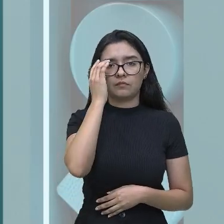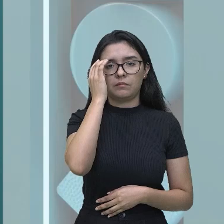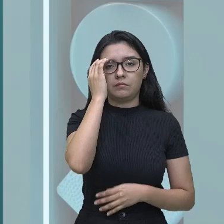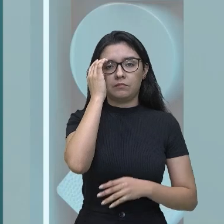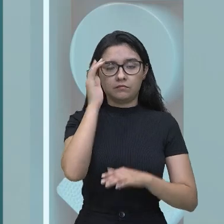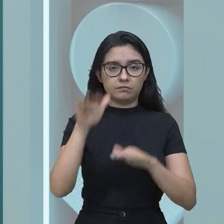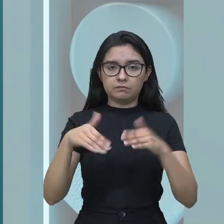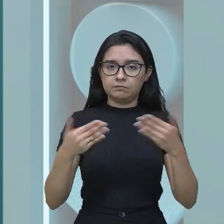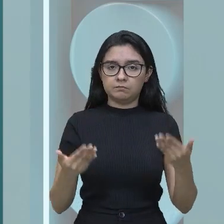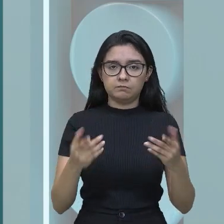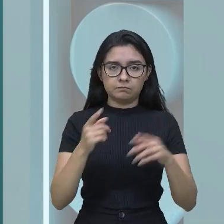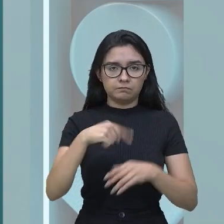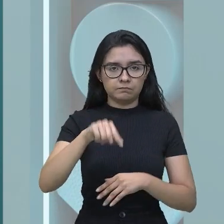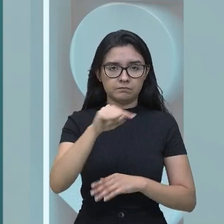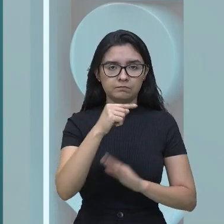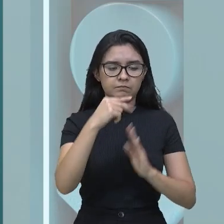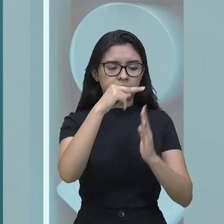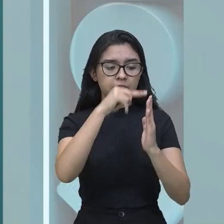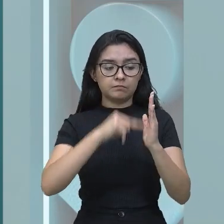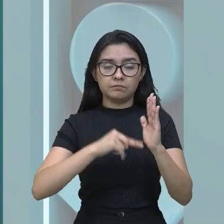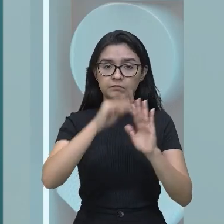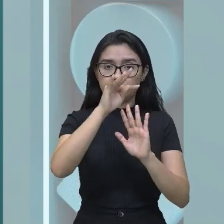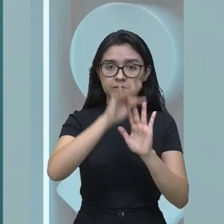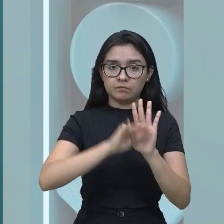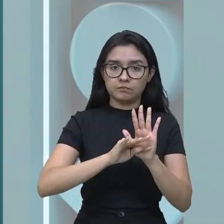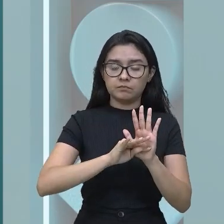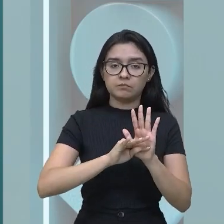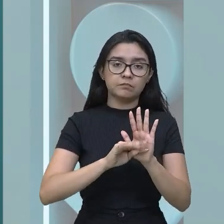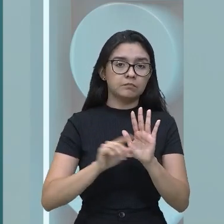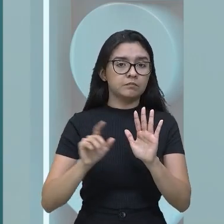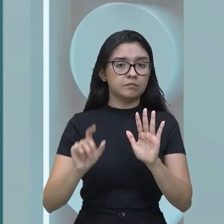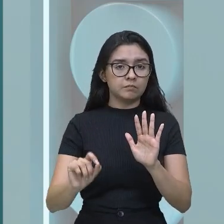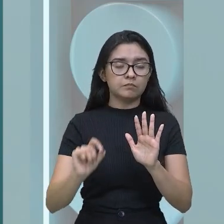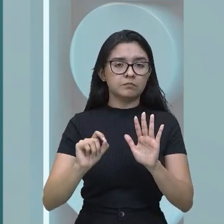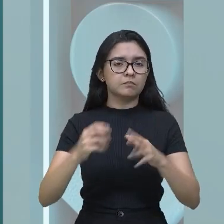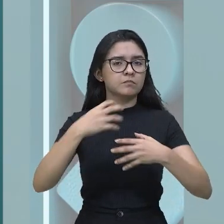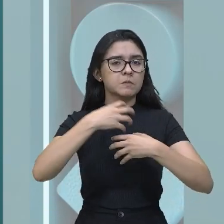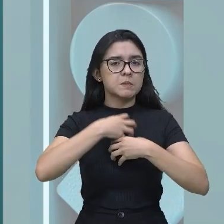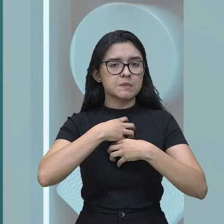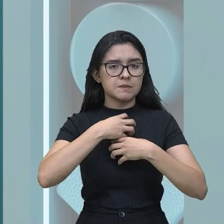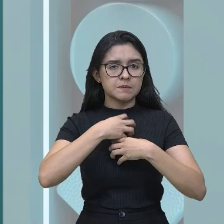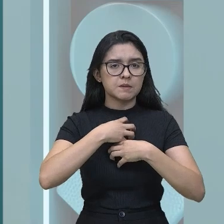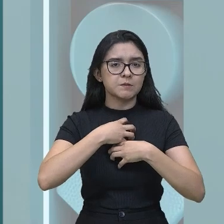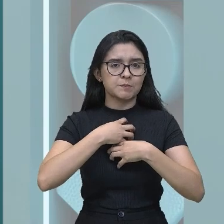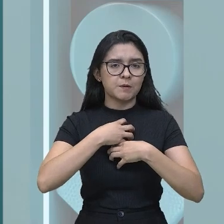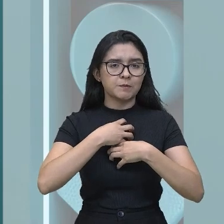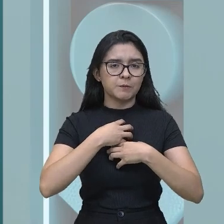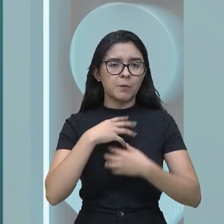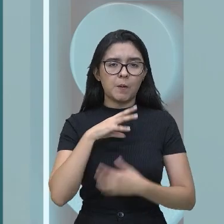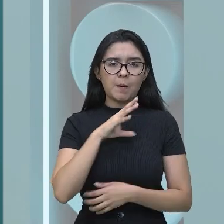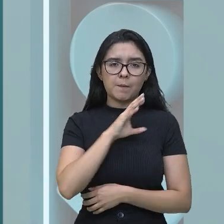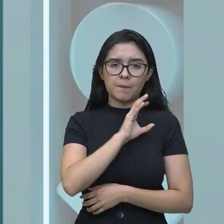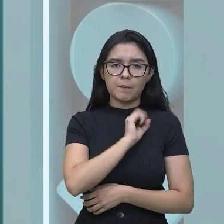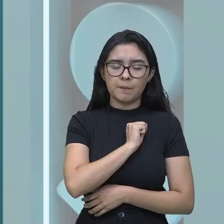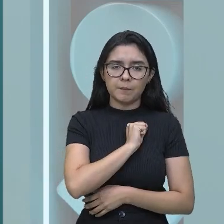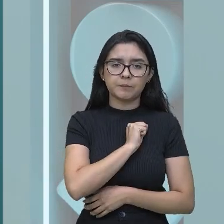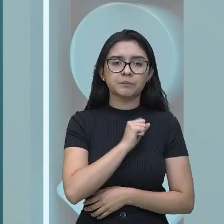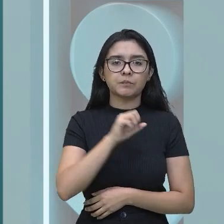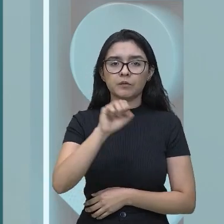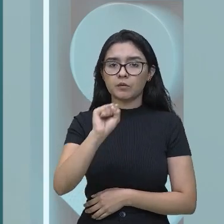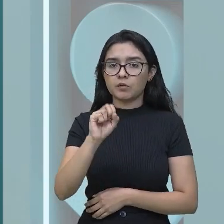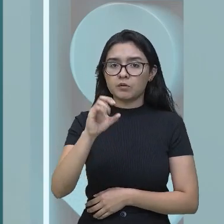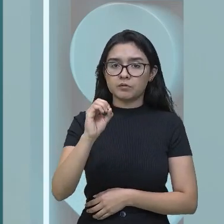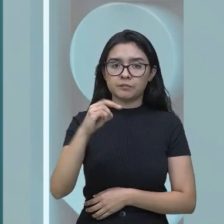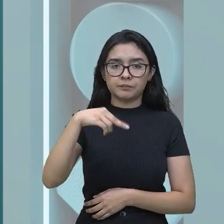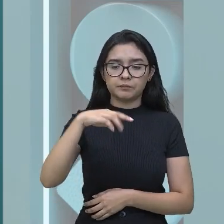Então temos um texto que trata exatamente sobre a questão do sentimento amoroso um Soneto de Fidelidade